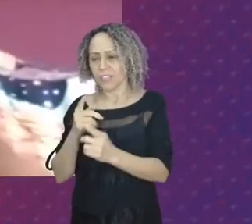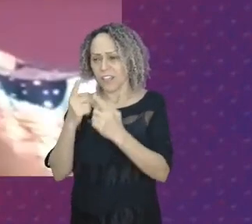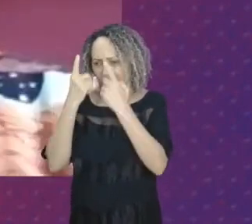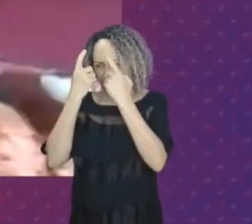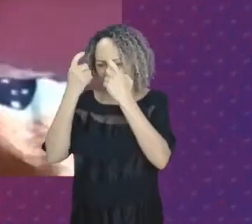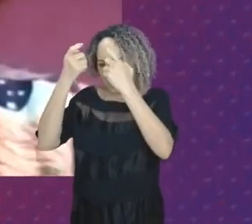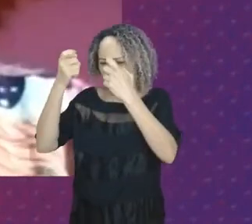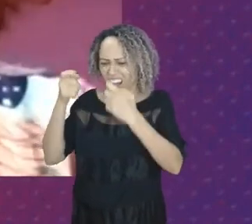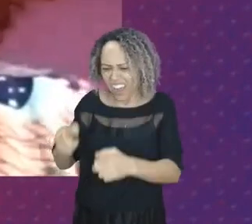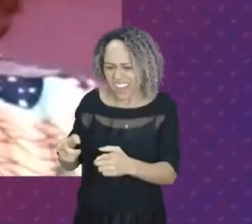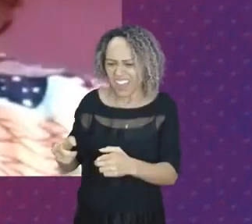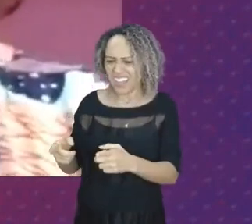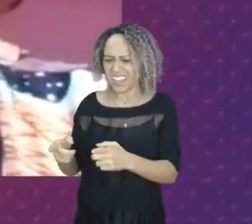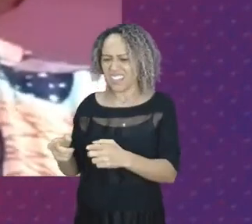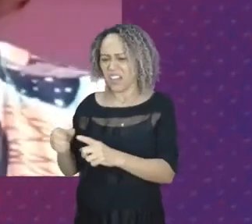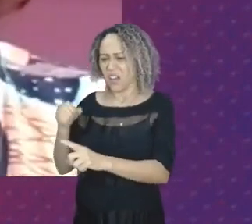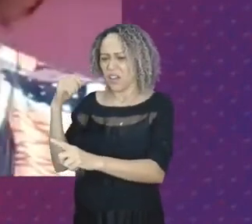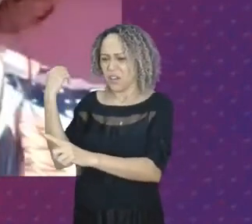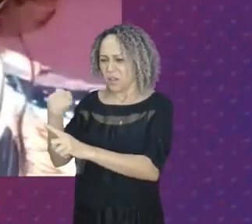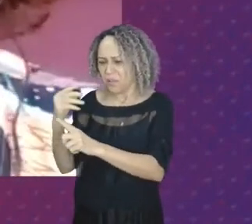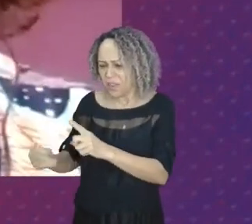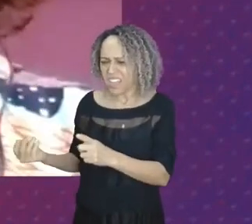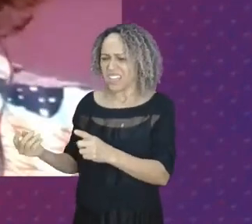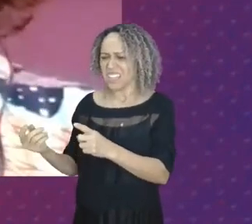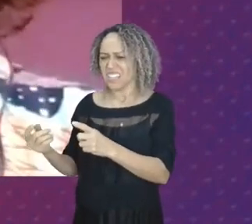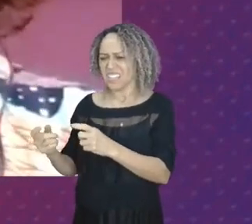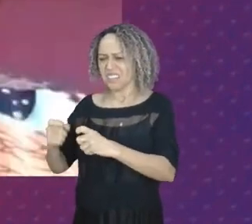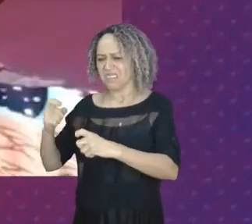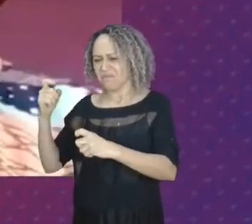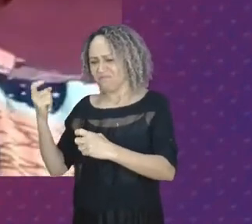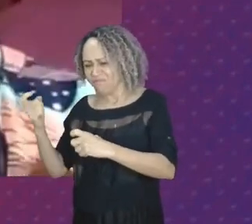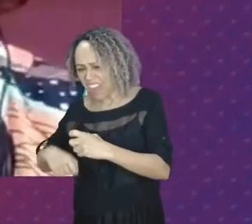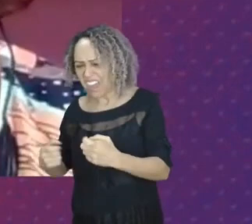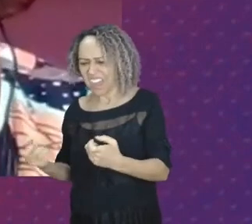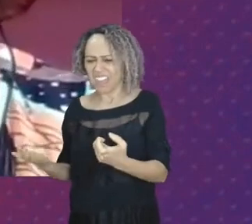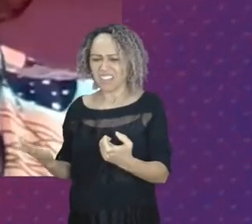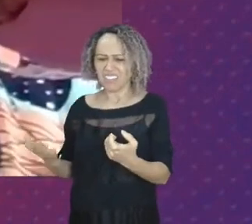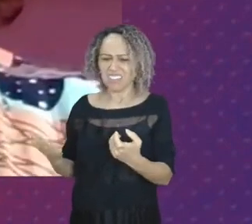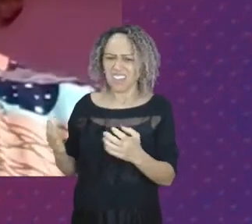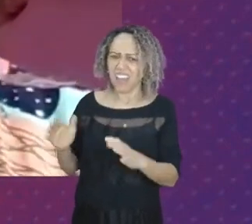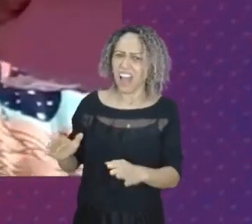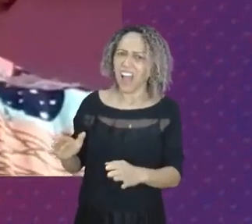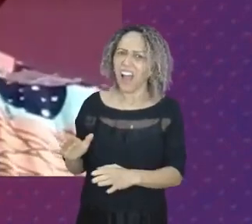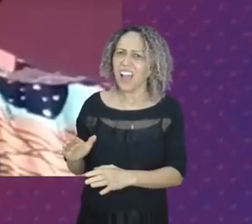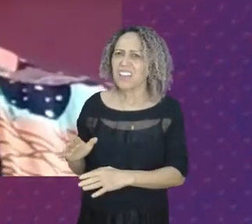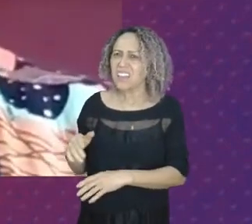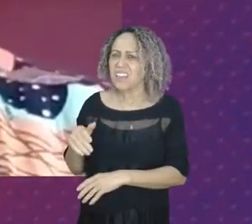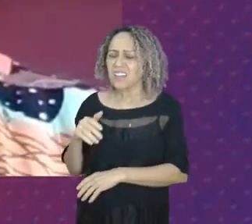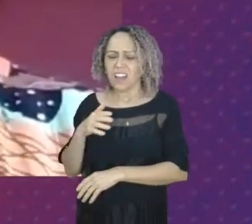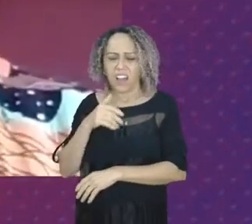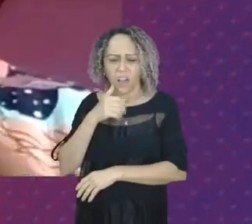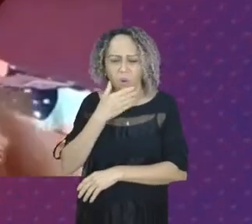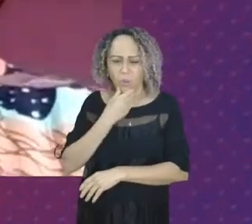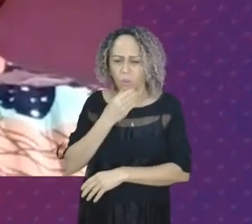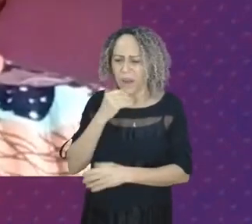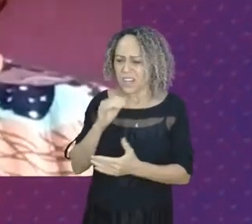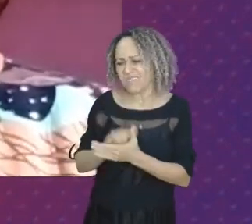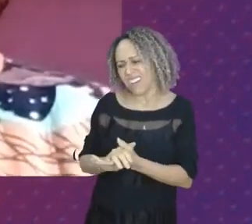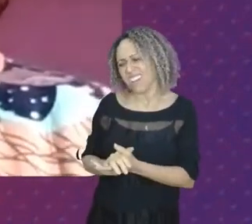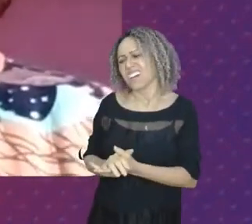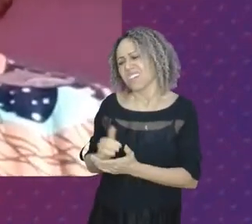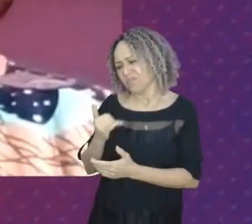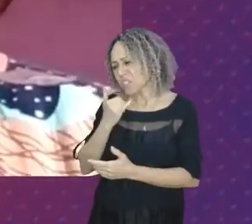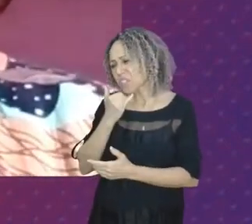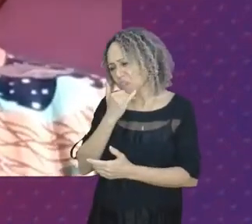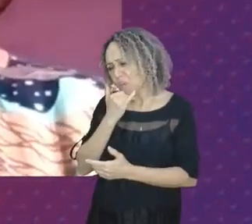pede desculpas, melhor, né, foi mal, estou arrependido, ele vira uma pessoa super carinhosa e entra na fase da lua